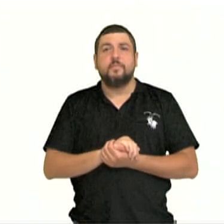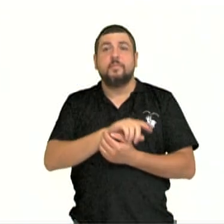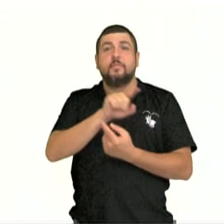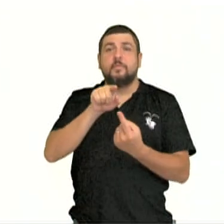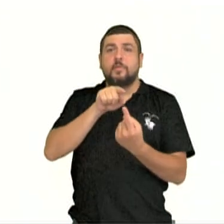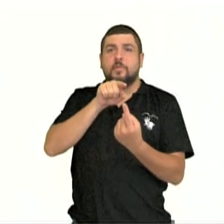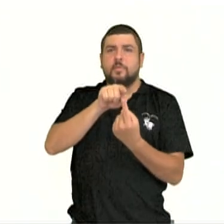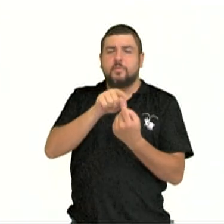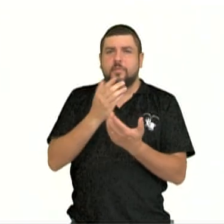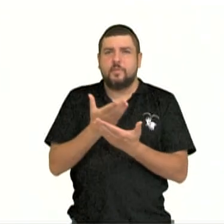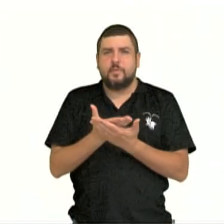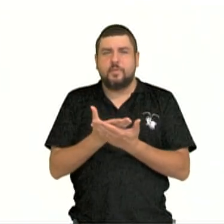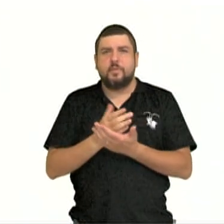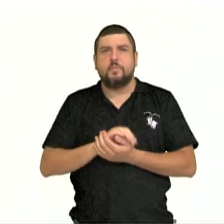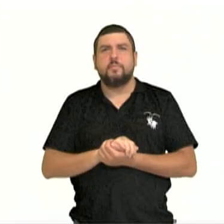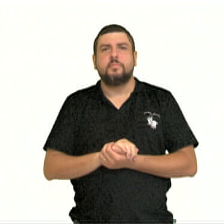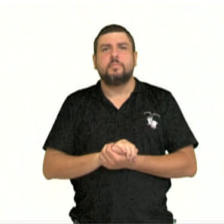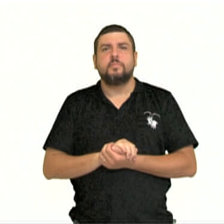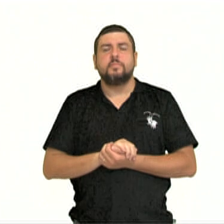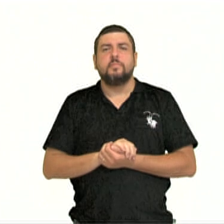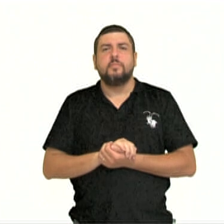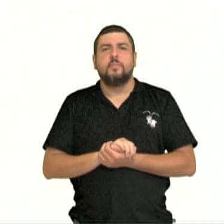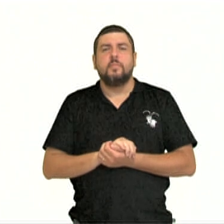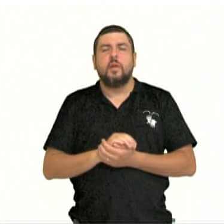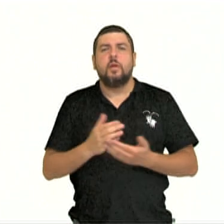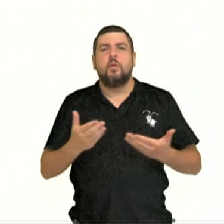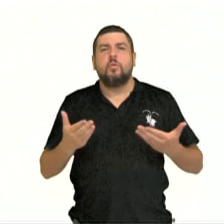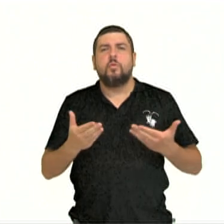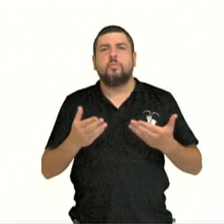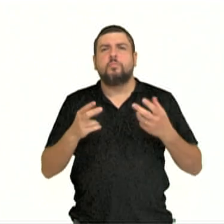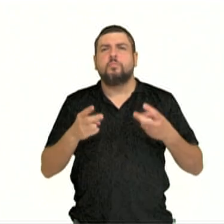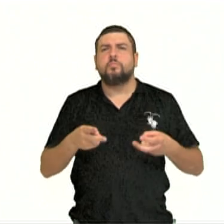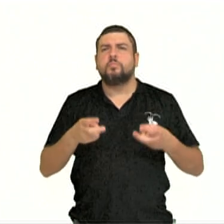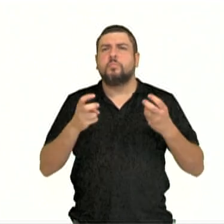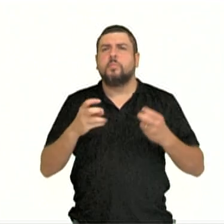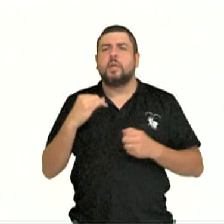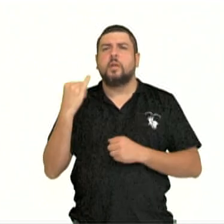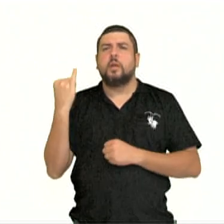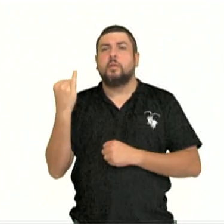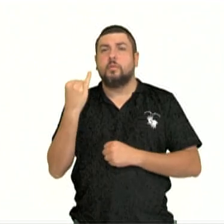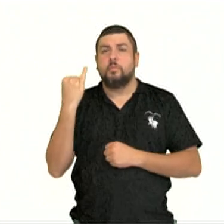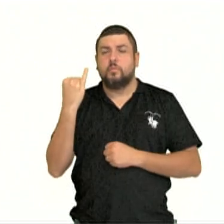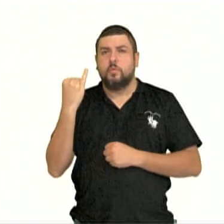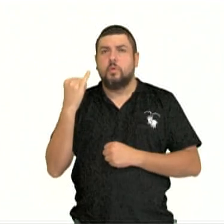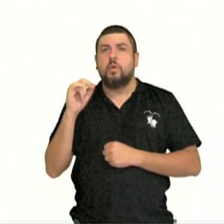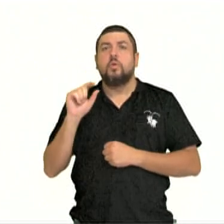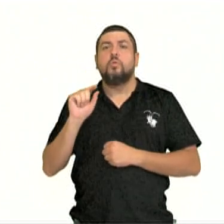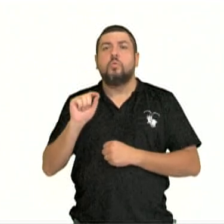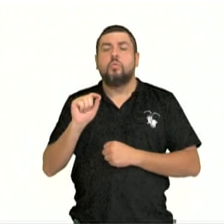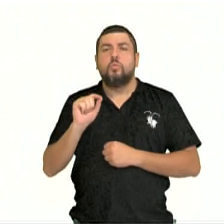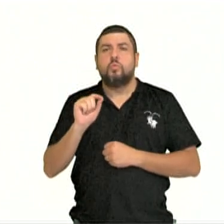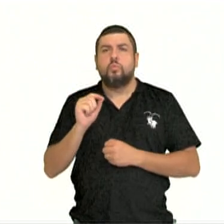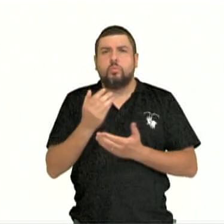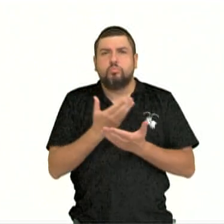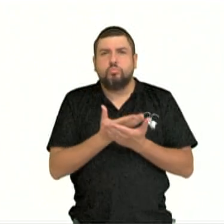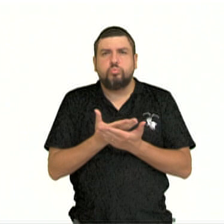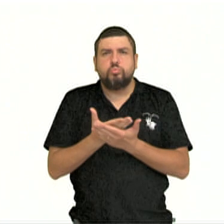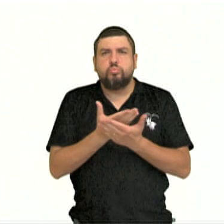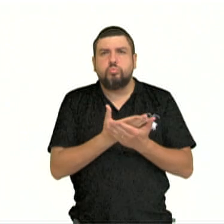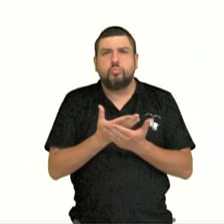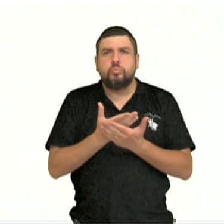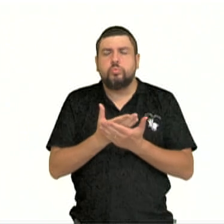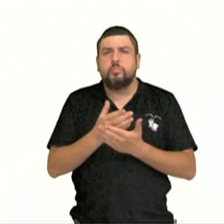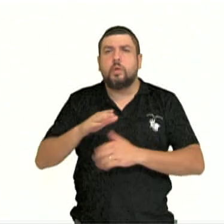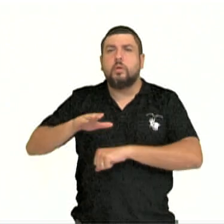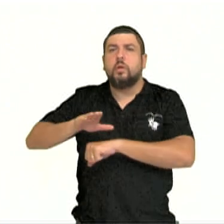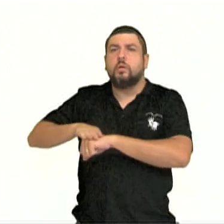hoje? O grande objetivo de hoje é demonstrar a importância dos estudos elaborados por Émile Durkheim